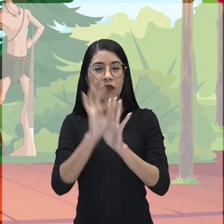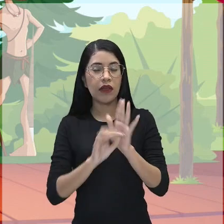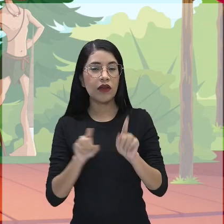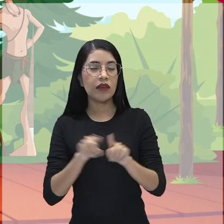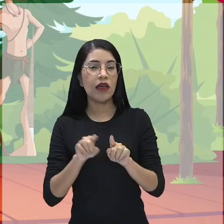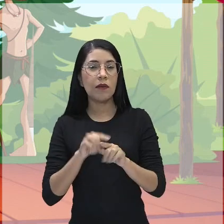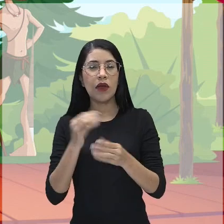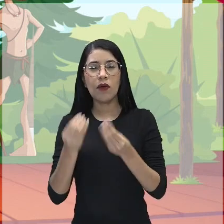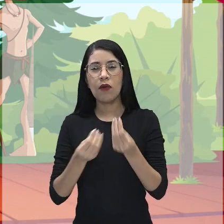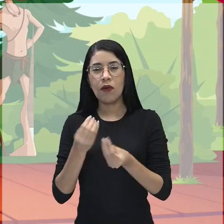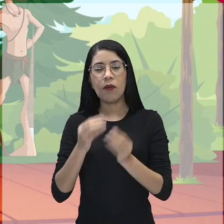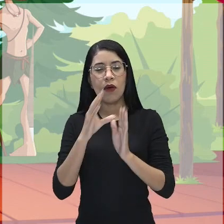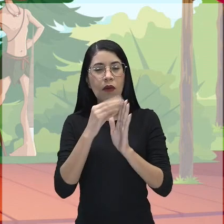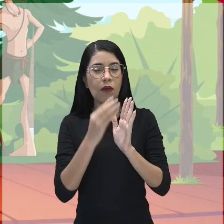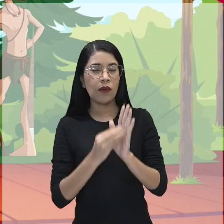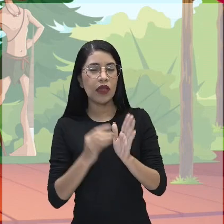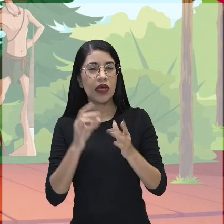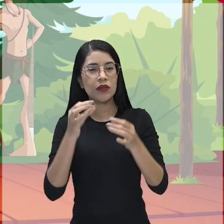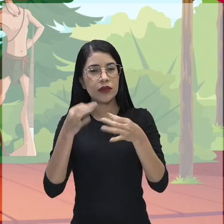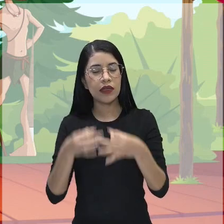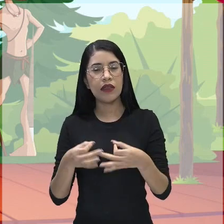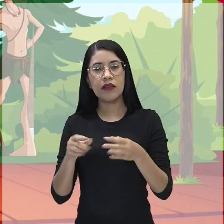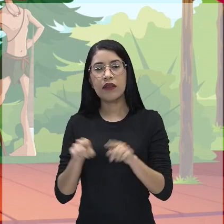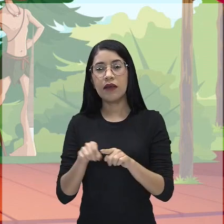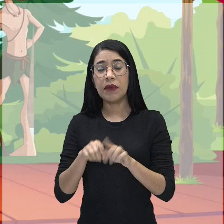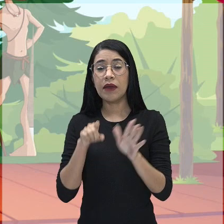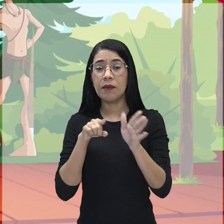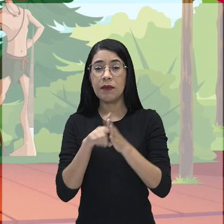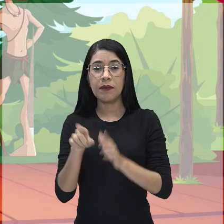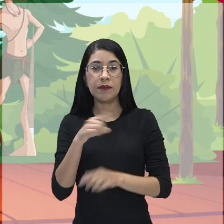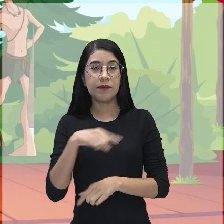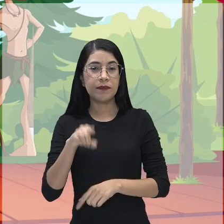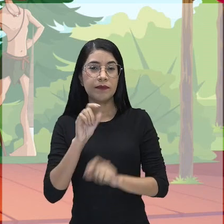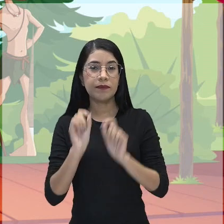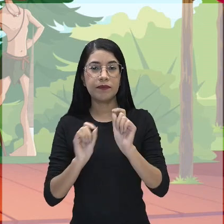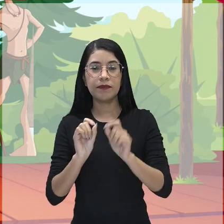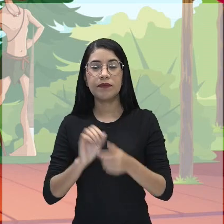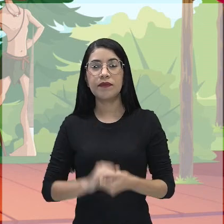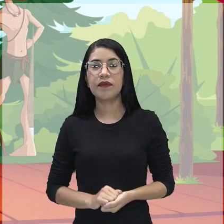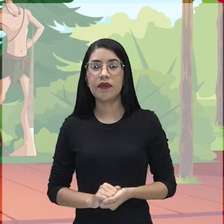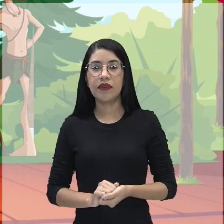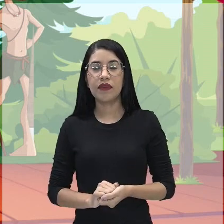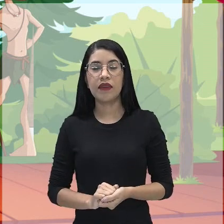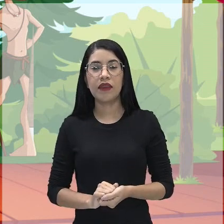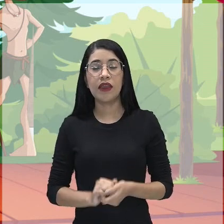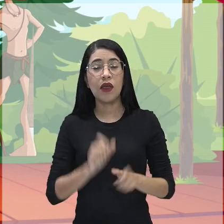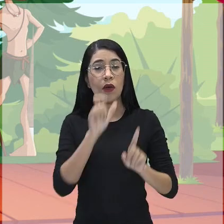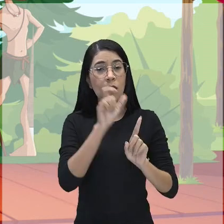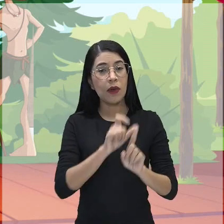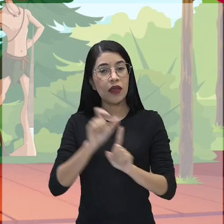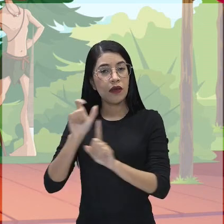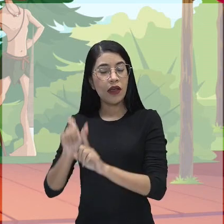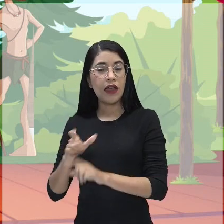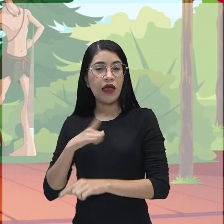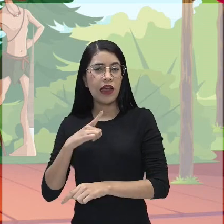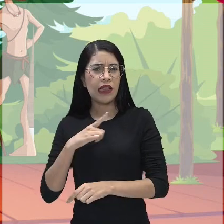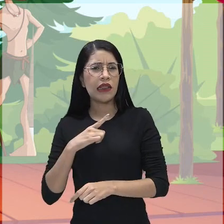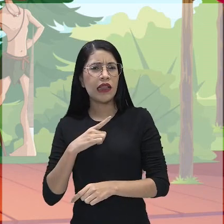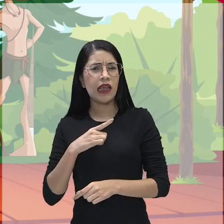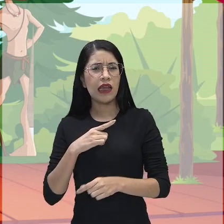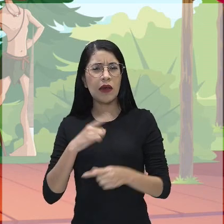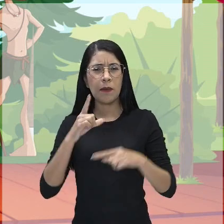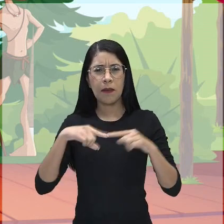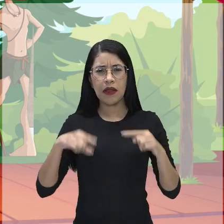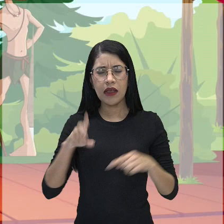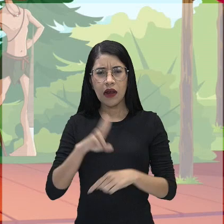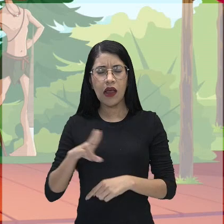que é um adereço. Aí eu pergunto para vocês, nesses dois personagens, existem adereço?